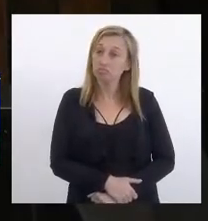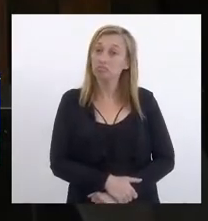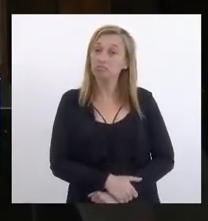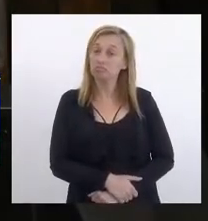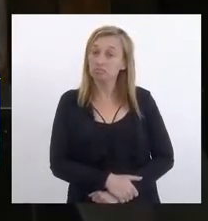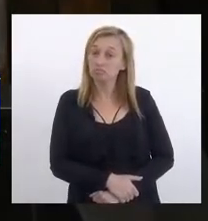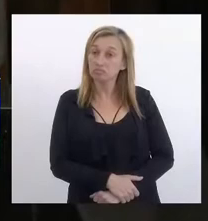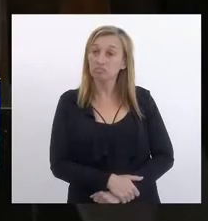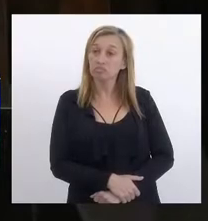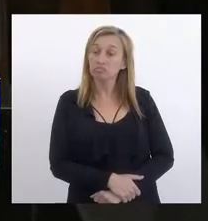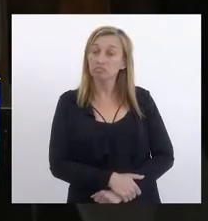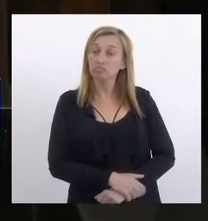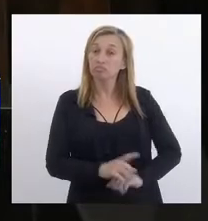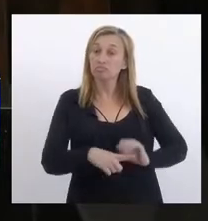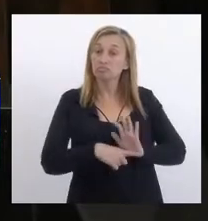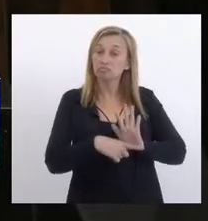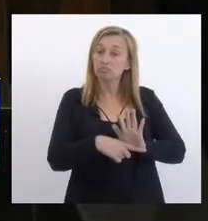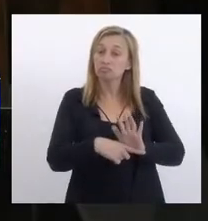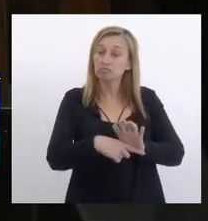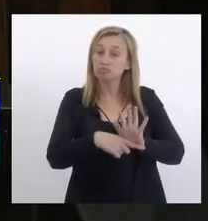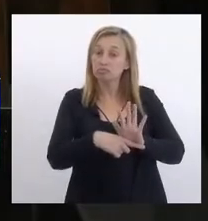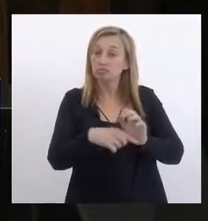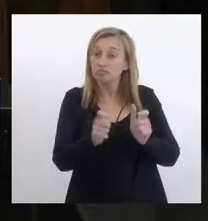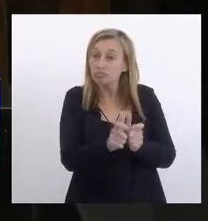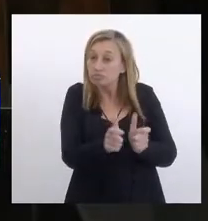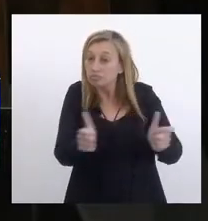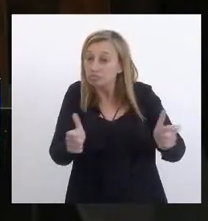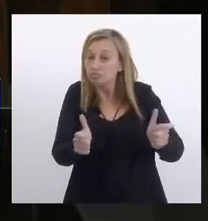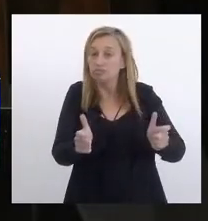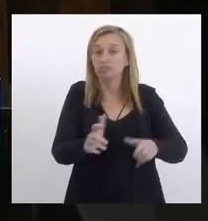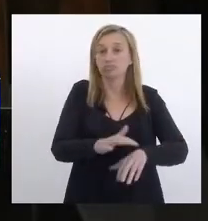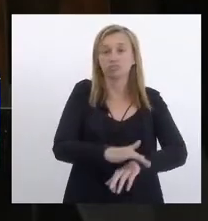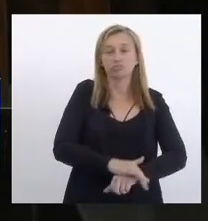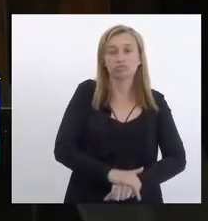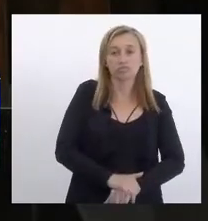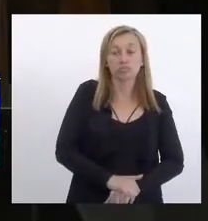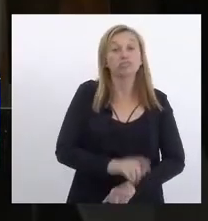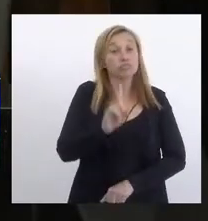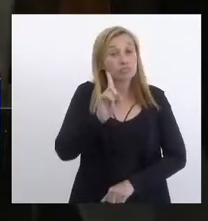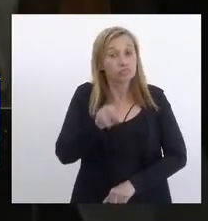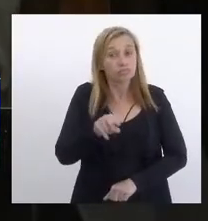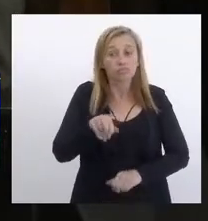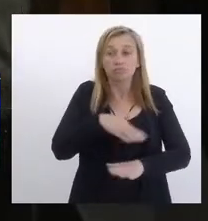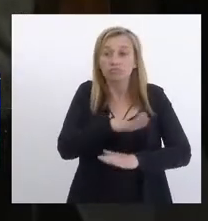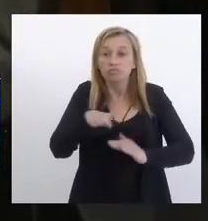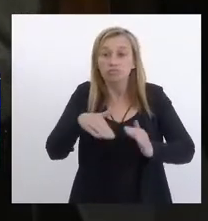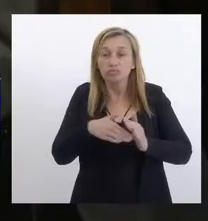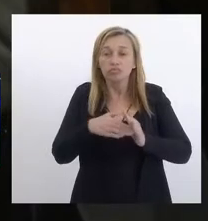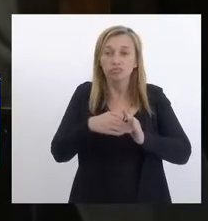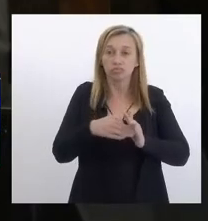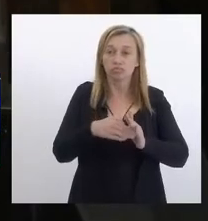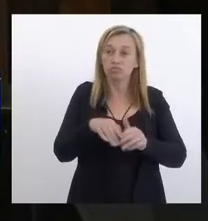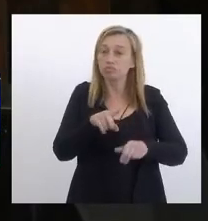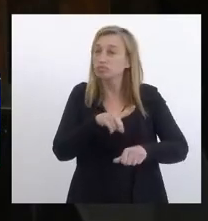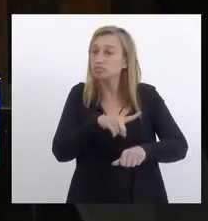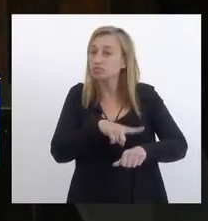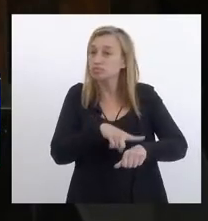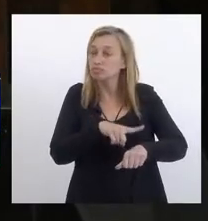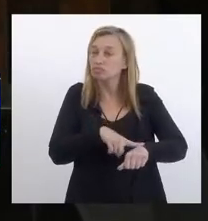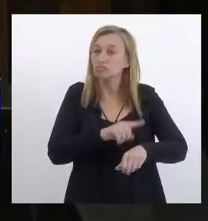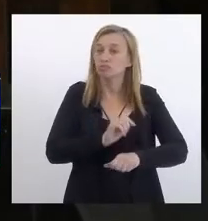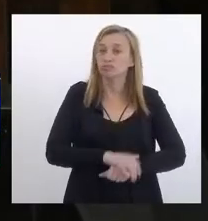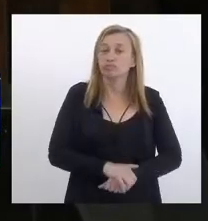isonomia ampla, geral e irrestrita, isto é, em todos os níveis,